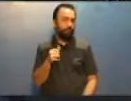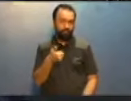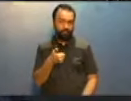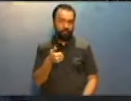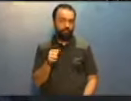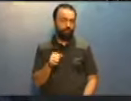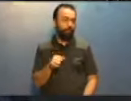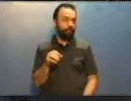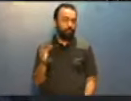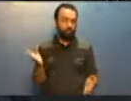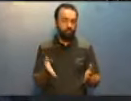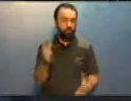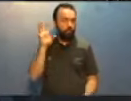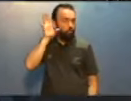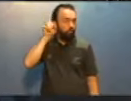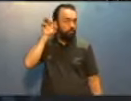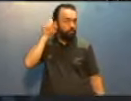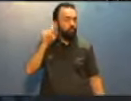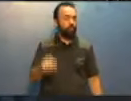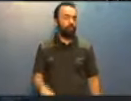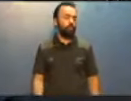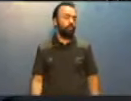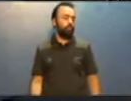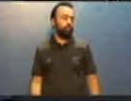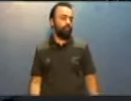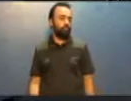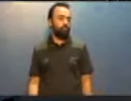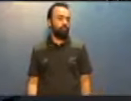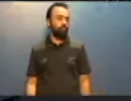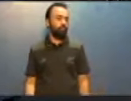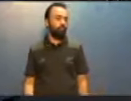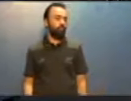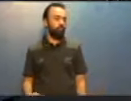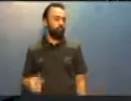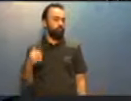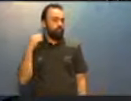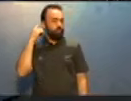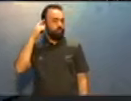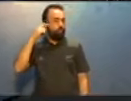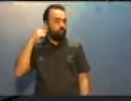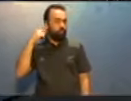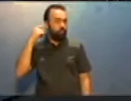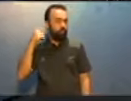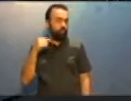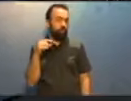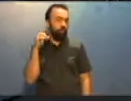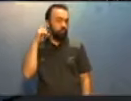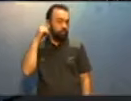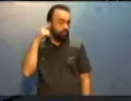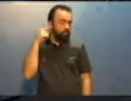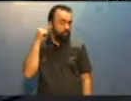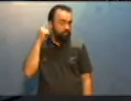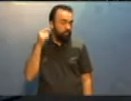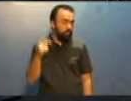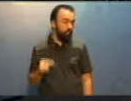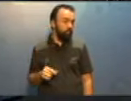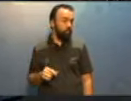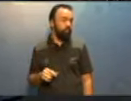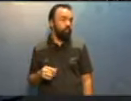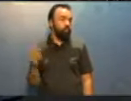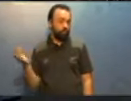Então tranquilo o sentido da visão? Agora nós vamos para o sentido da audição. Lembrem-se que o sentido da audição é o sentido dos nossos ouvidos.